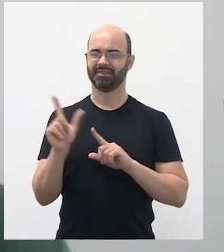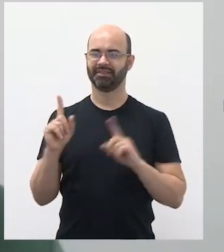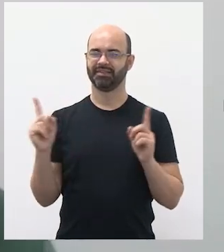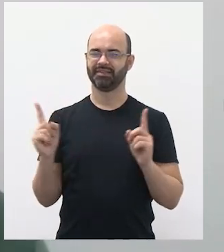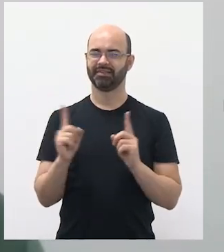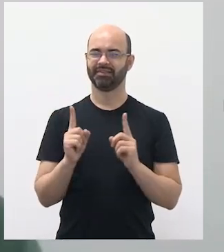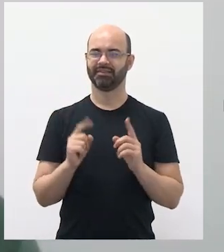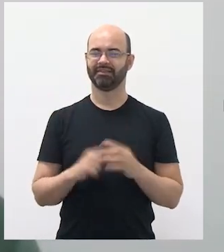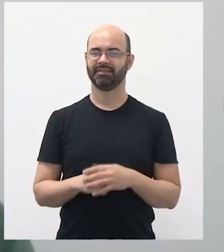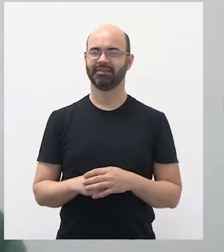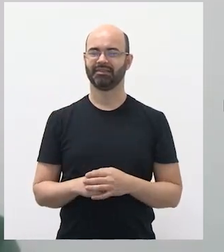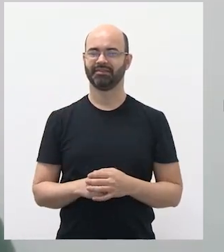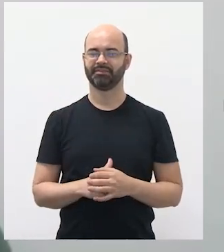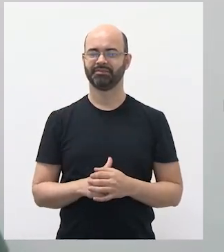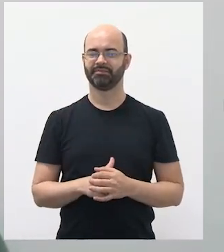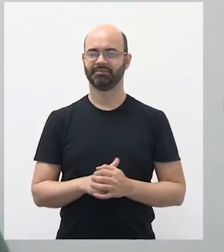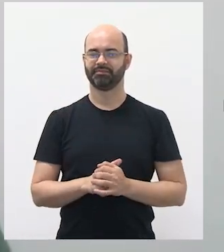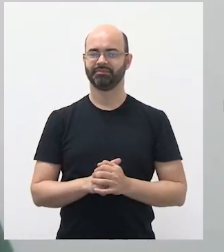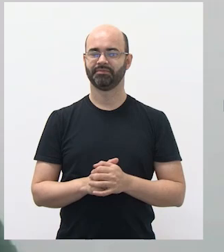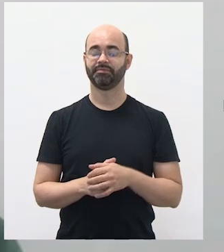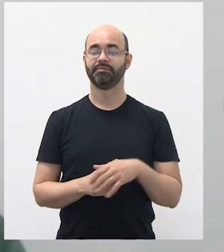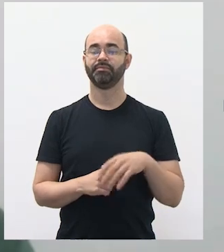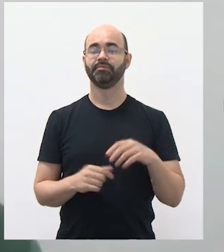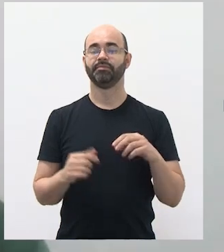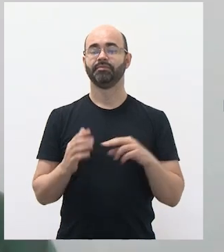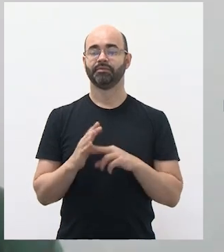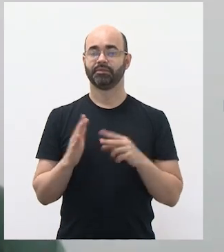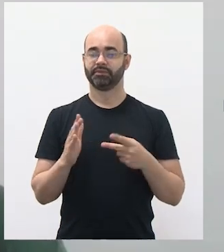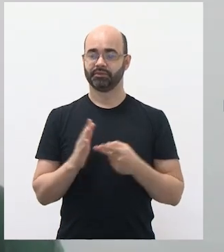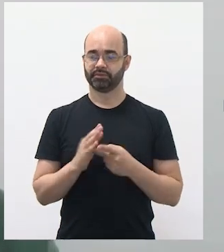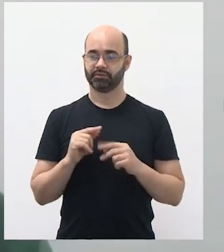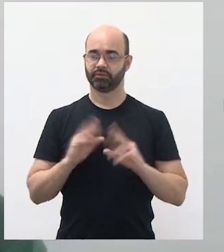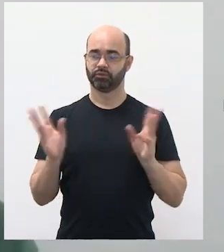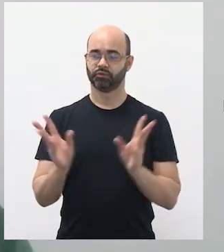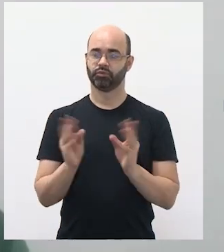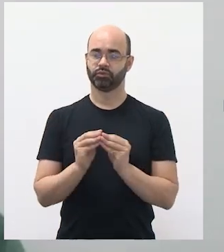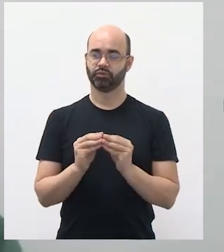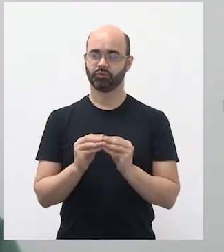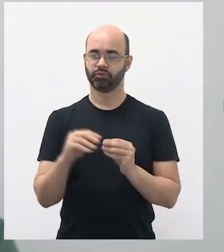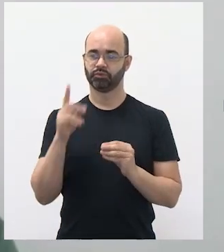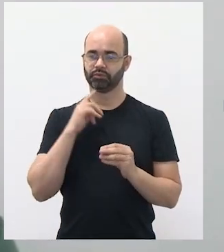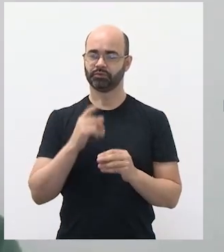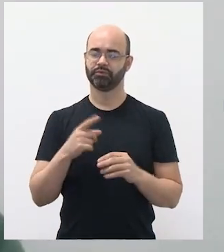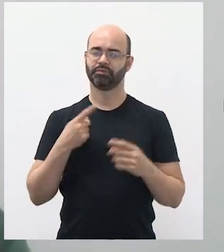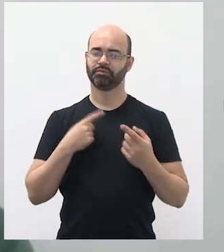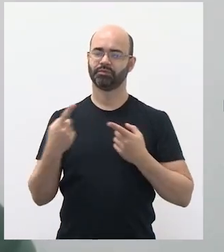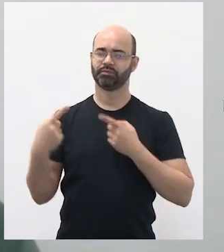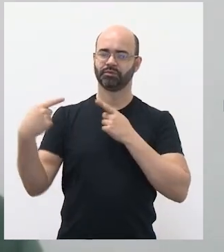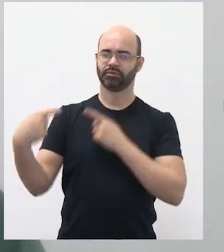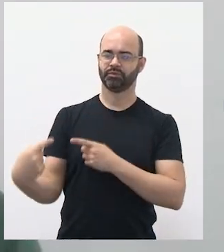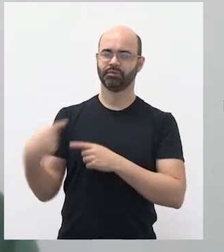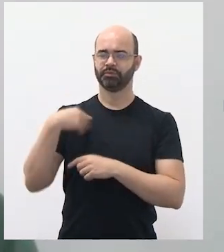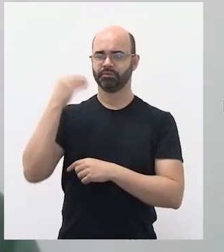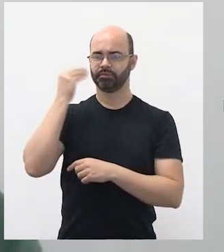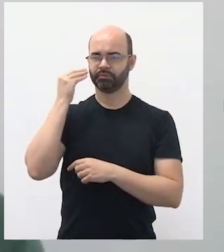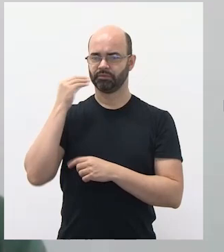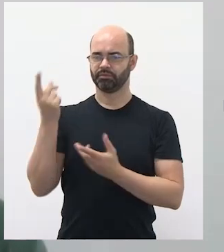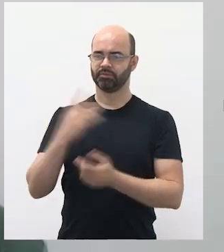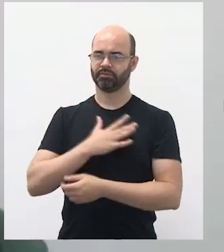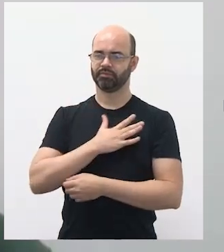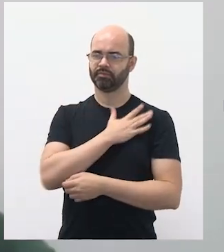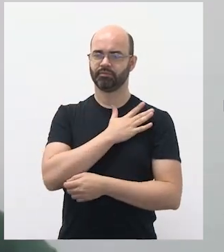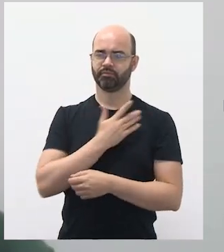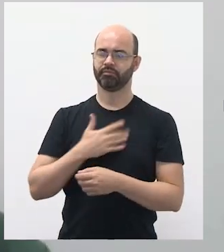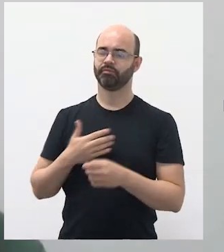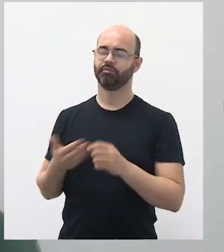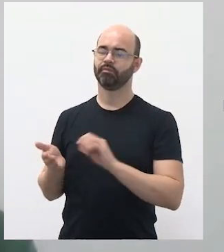A ERER, ela é um conjunto de pedagogias de combate ao racismo e às discriminações, de modo a fortalecer entre